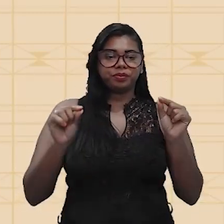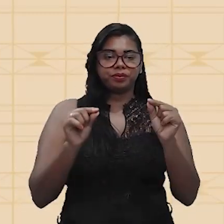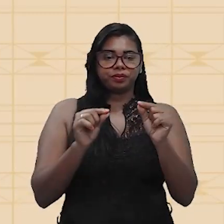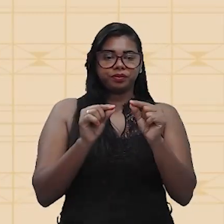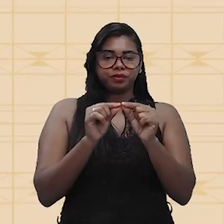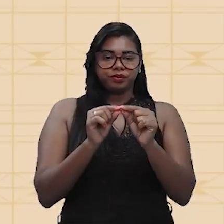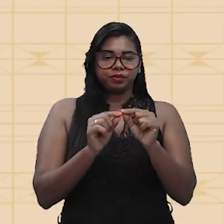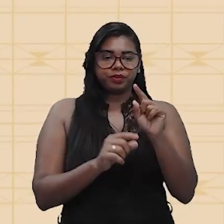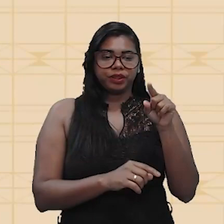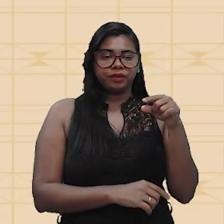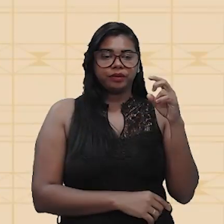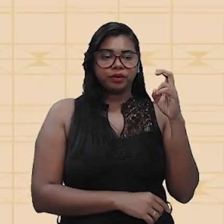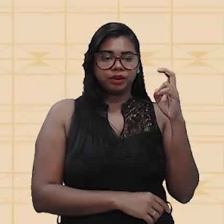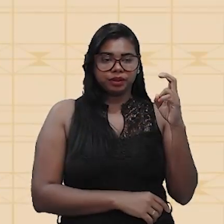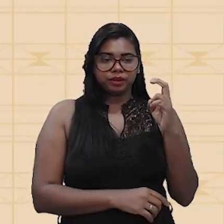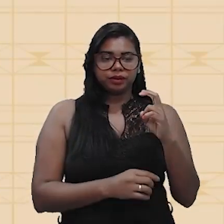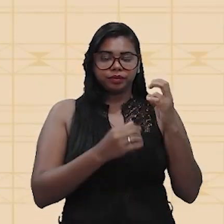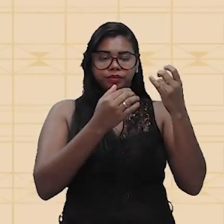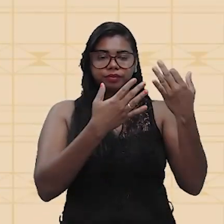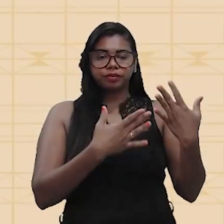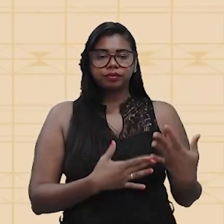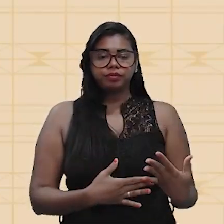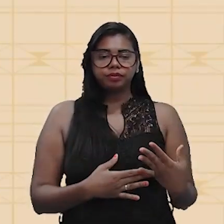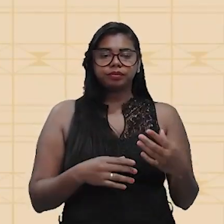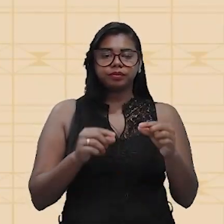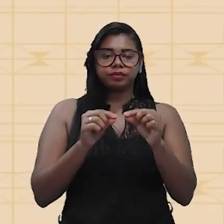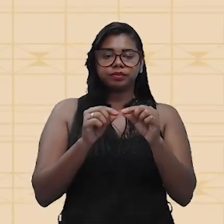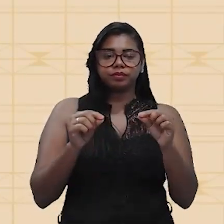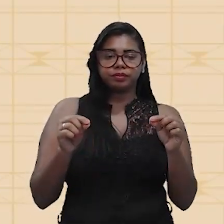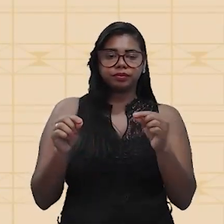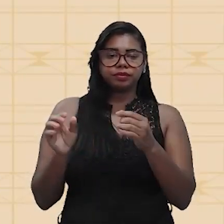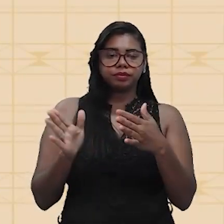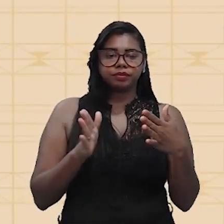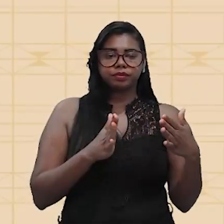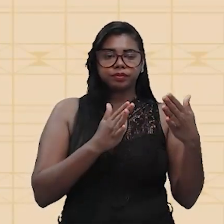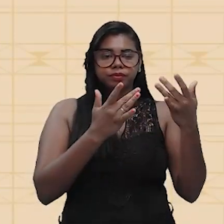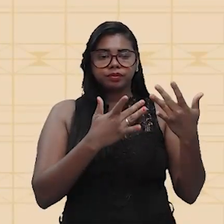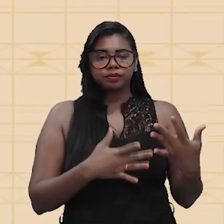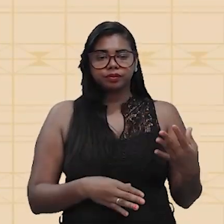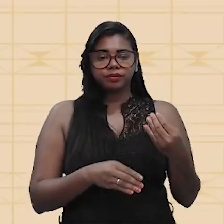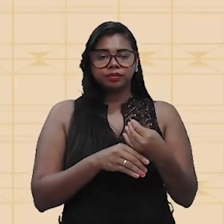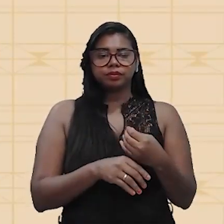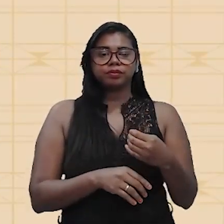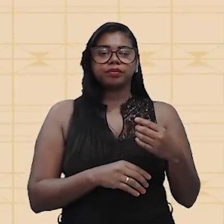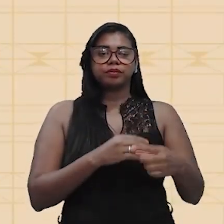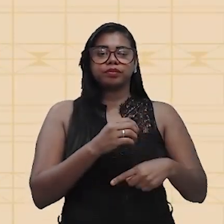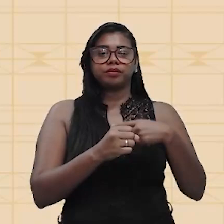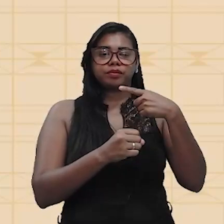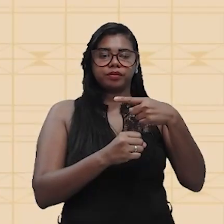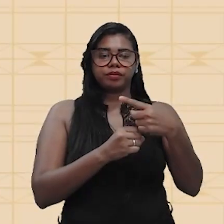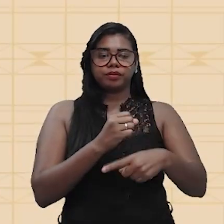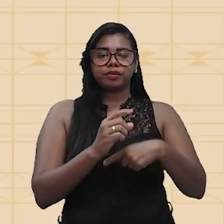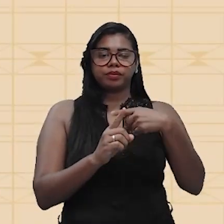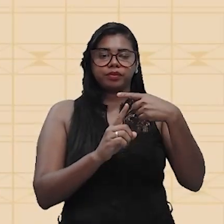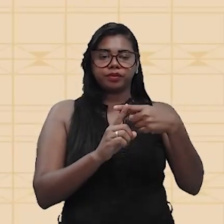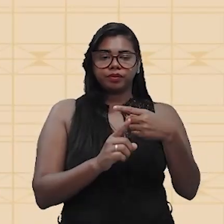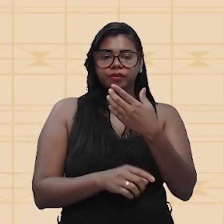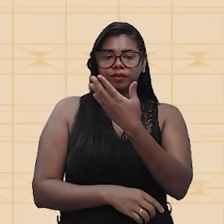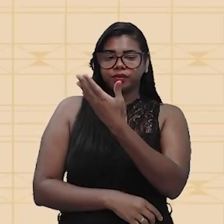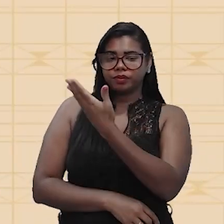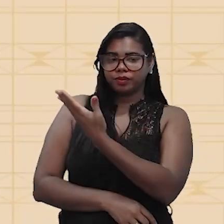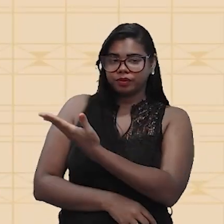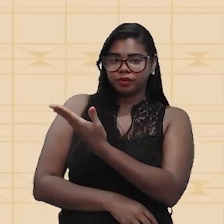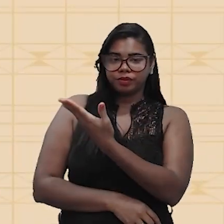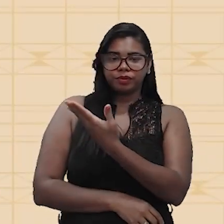Quando a gente faz uma ligação em série, que é colocando o polo positivo com o negativo, note que a indicação do multímetro foi para